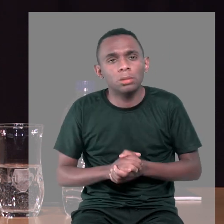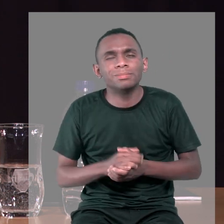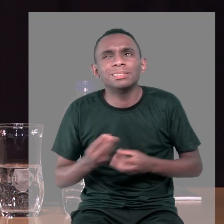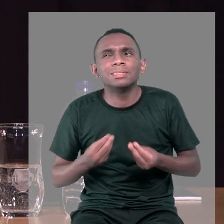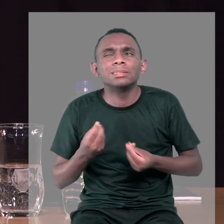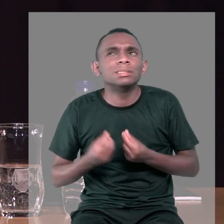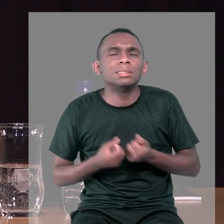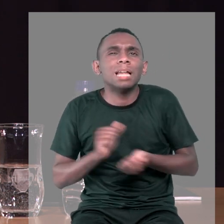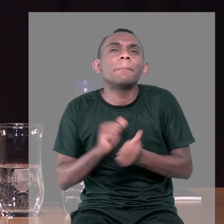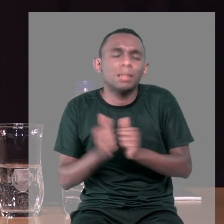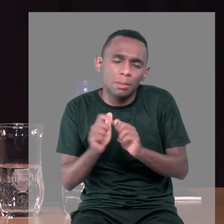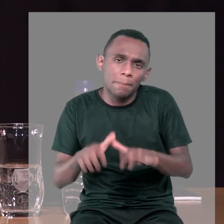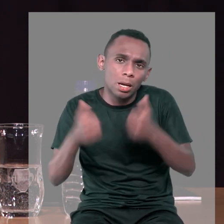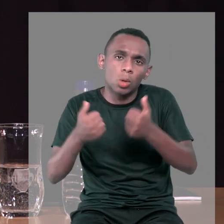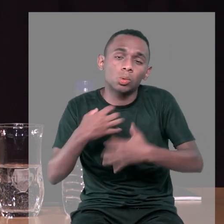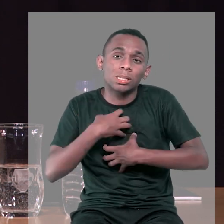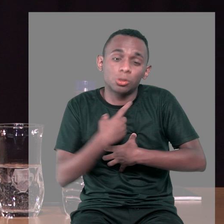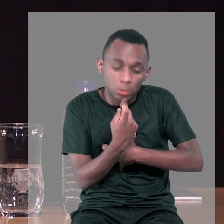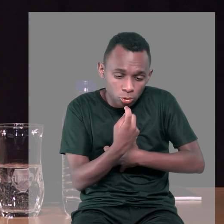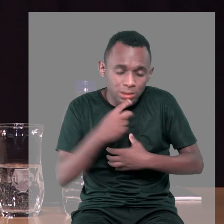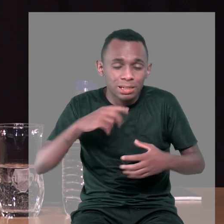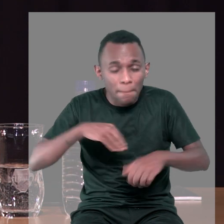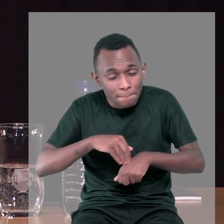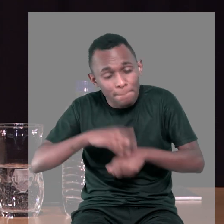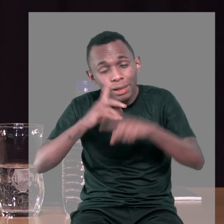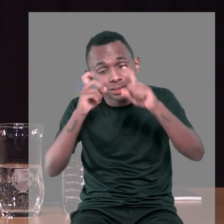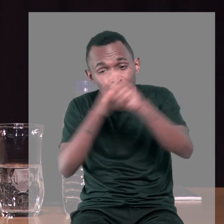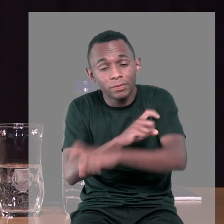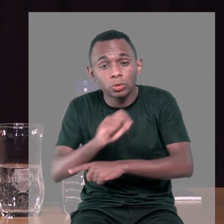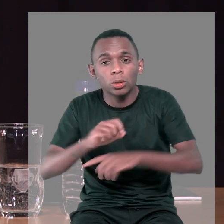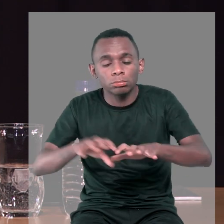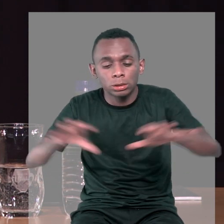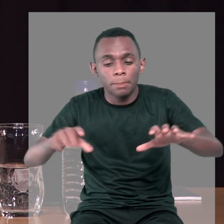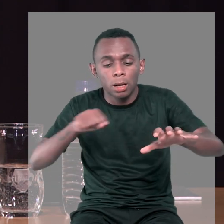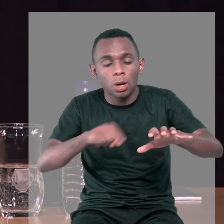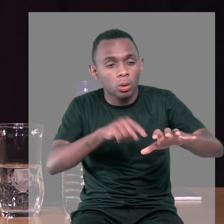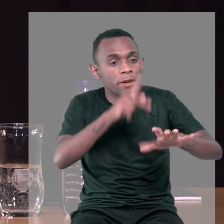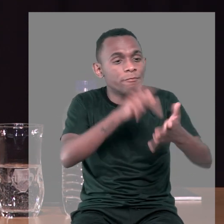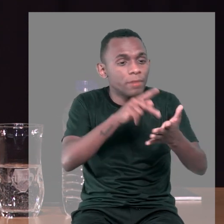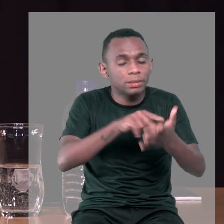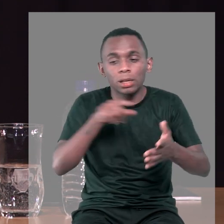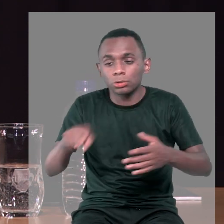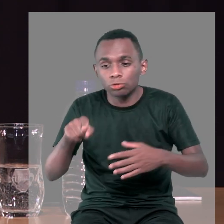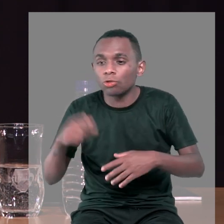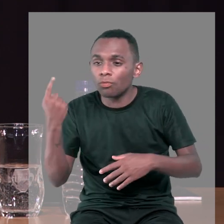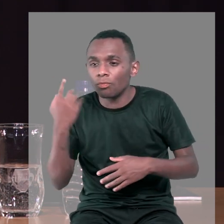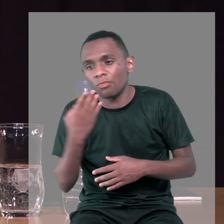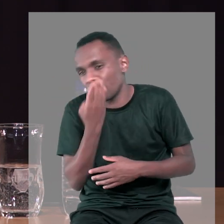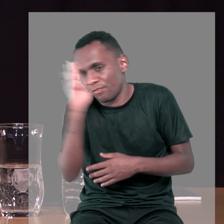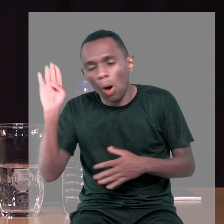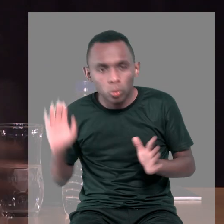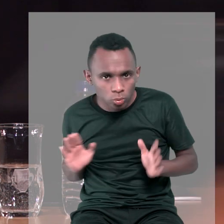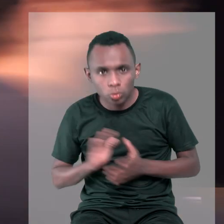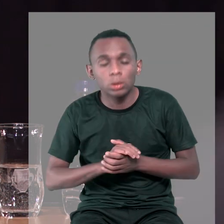nossas impressões meramente subjetivas daquilo que poderíamos chamar assim de objetivo. Porque para Arendt,